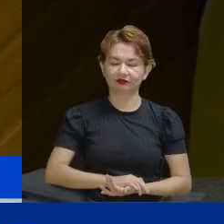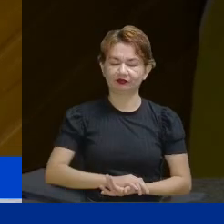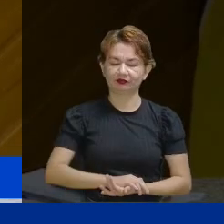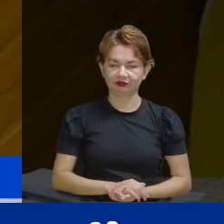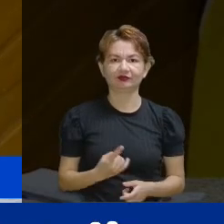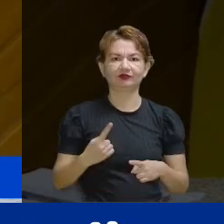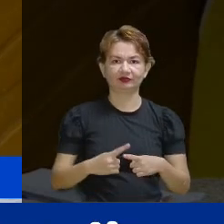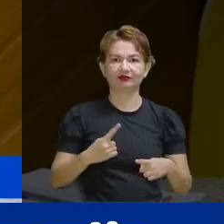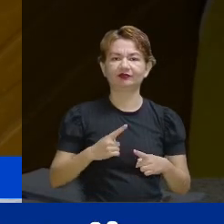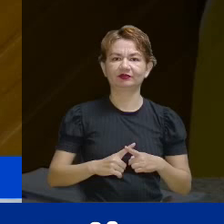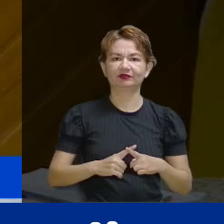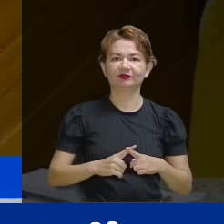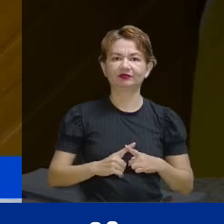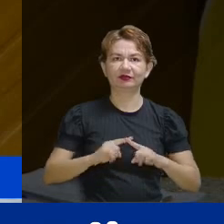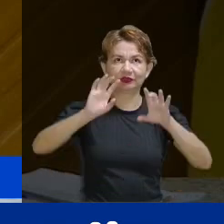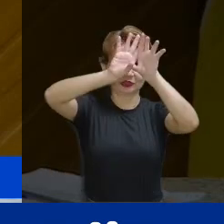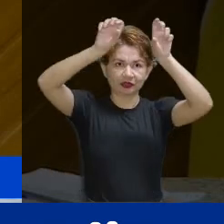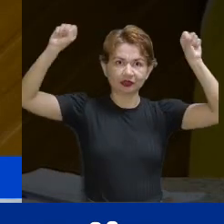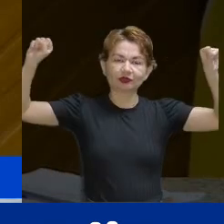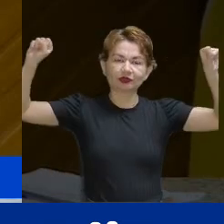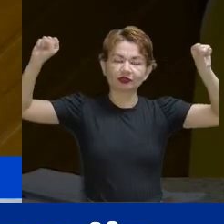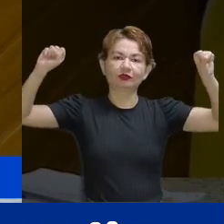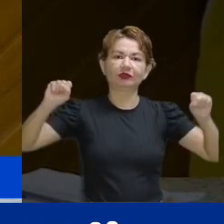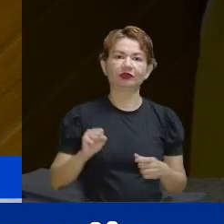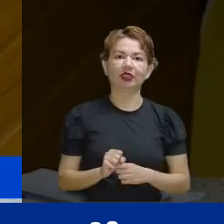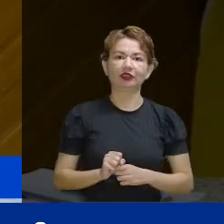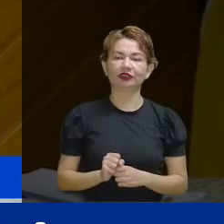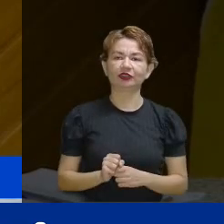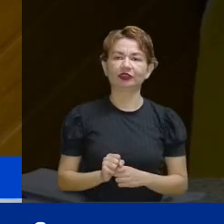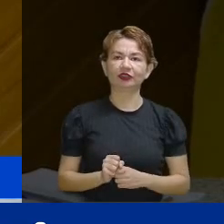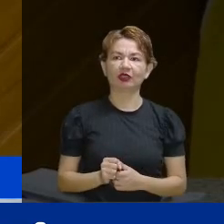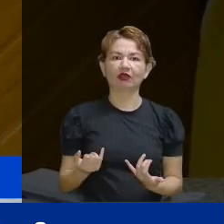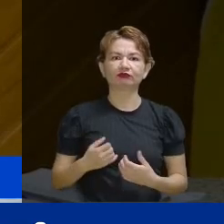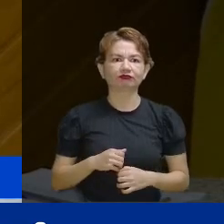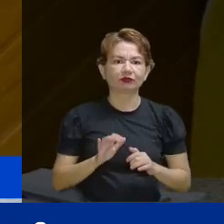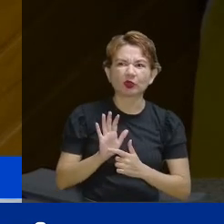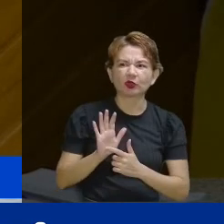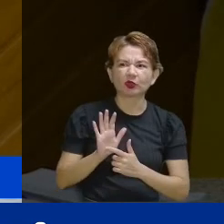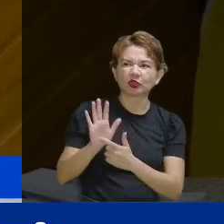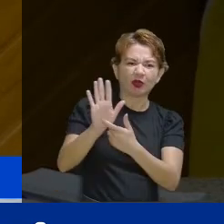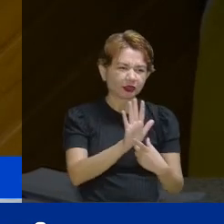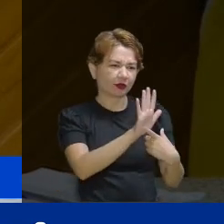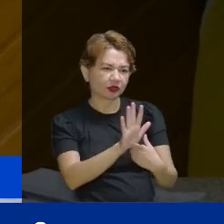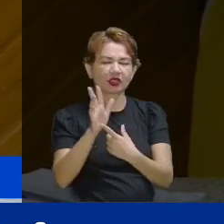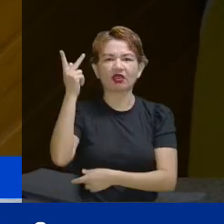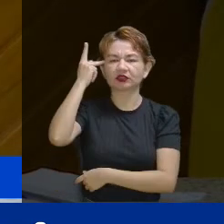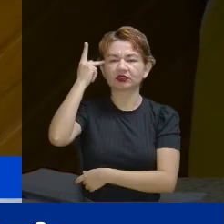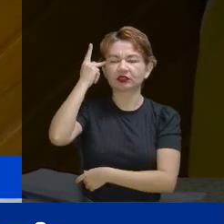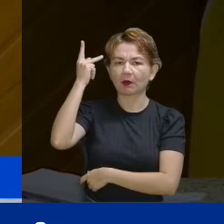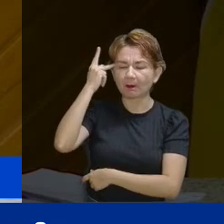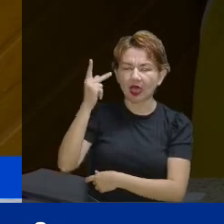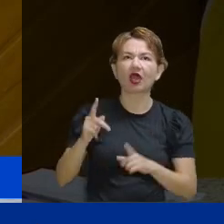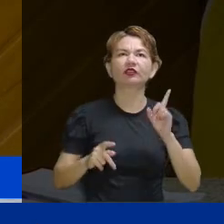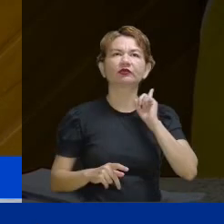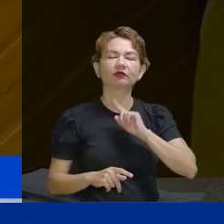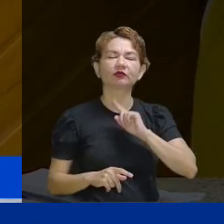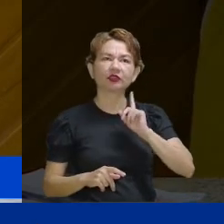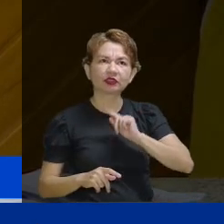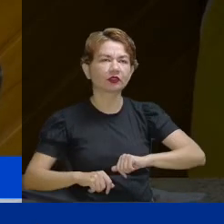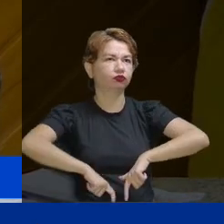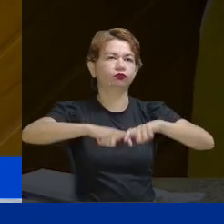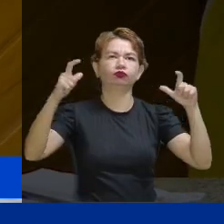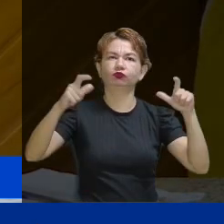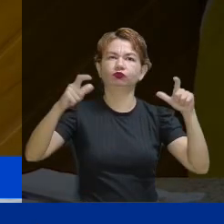que os grandes tribunais não precisam fazer esforço para serem ouvidos. O Tribunal de Justiça de São Paulo, de Minas Gerais, os